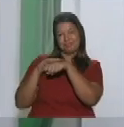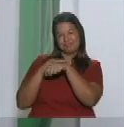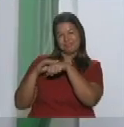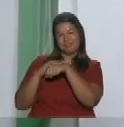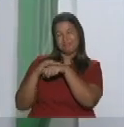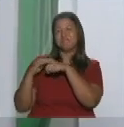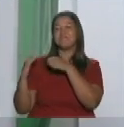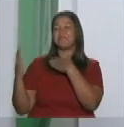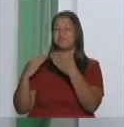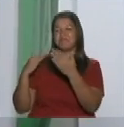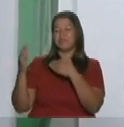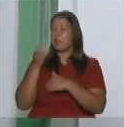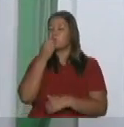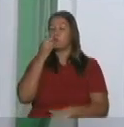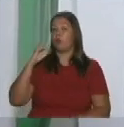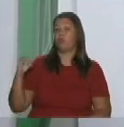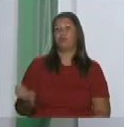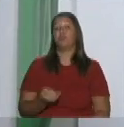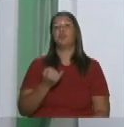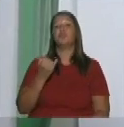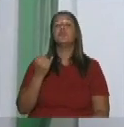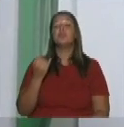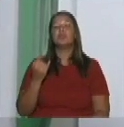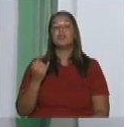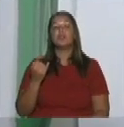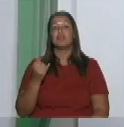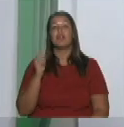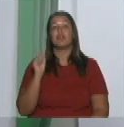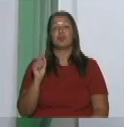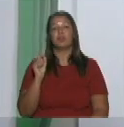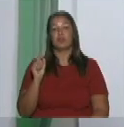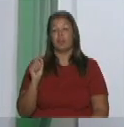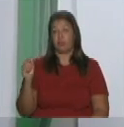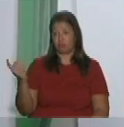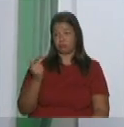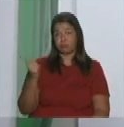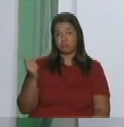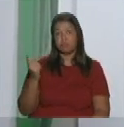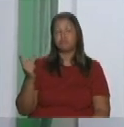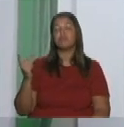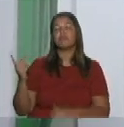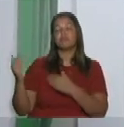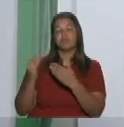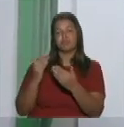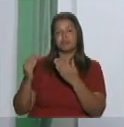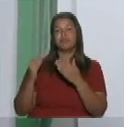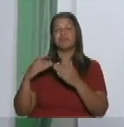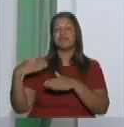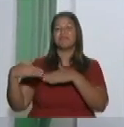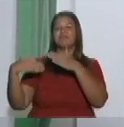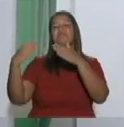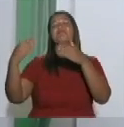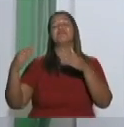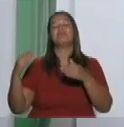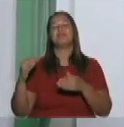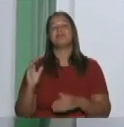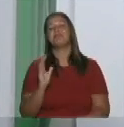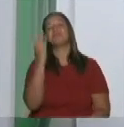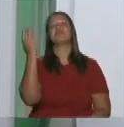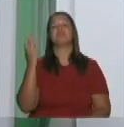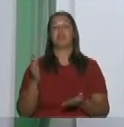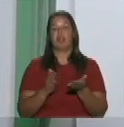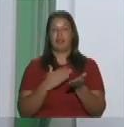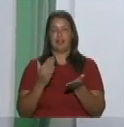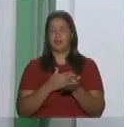uma conversa extremamente proveitosa e que eles gravam, né? E isso depois se transforma